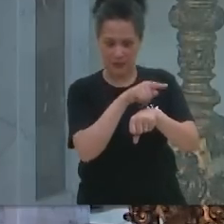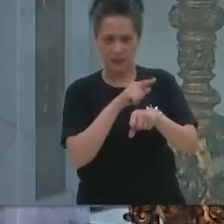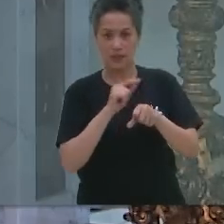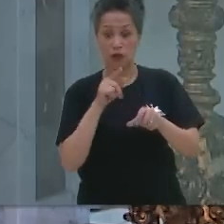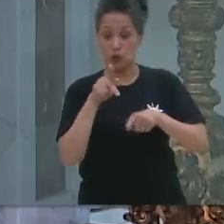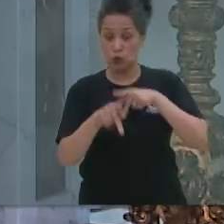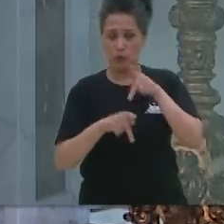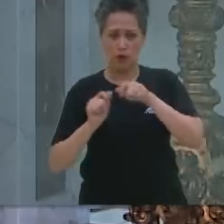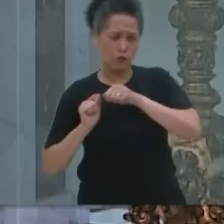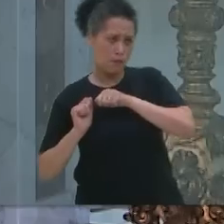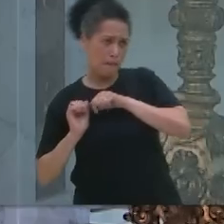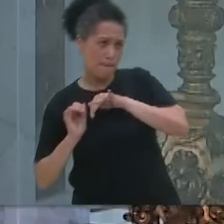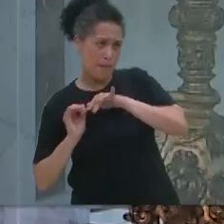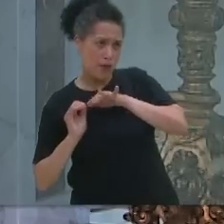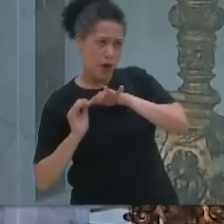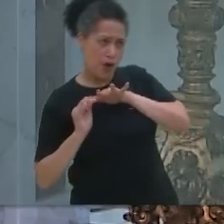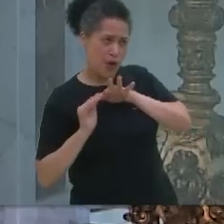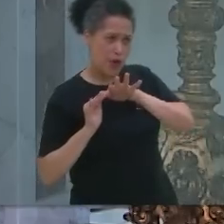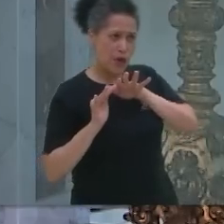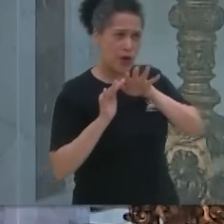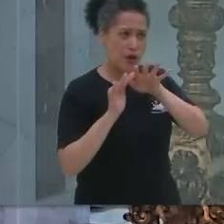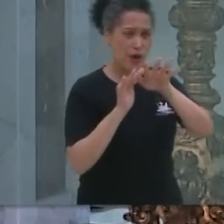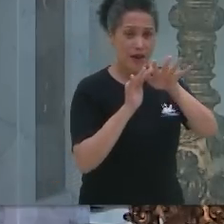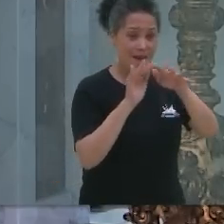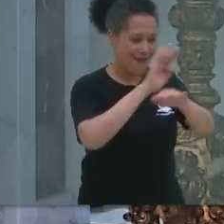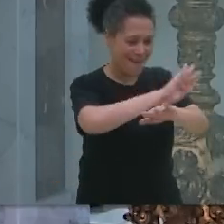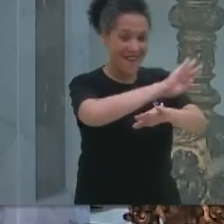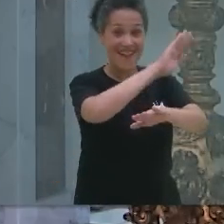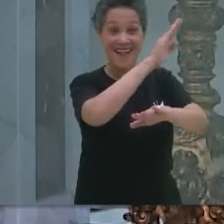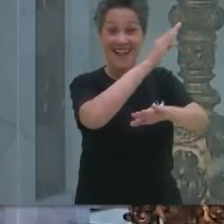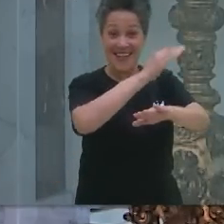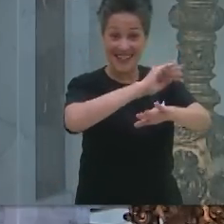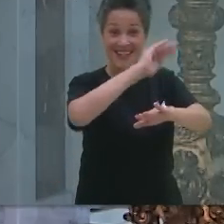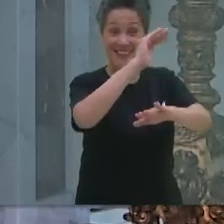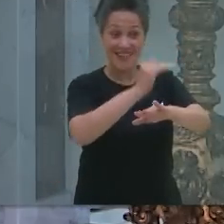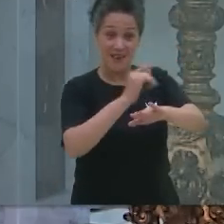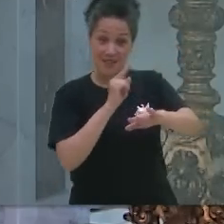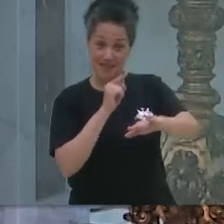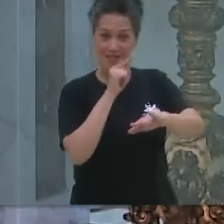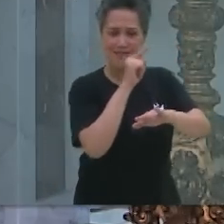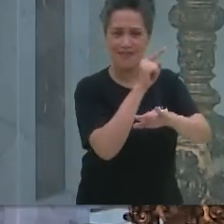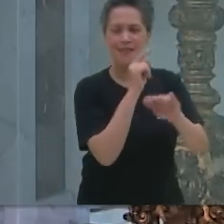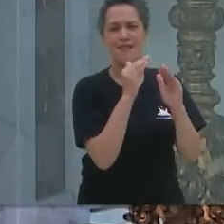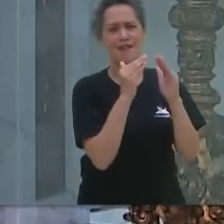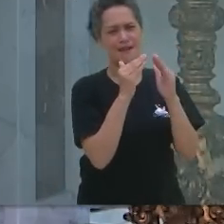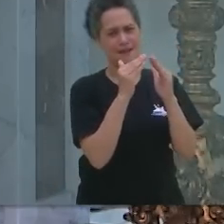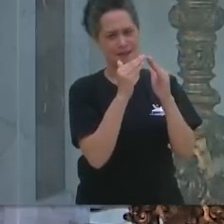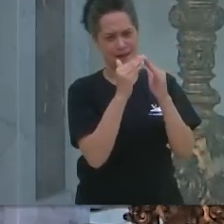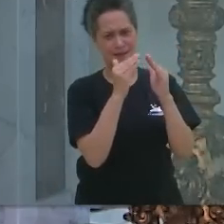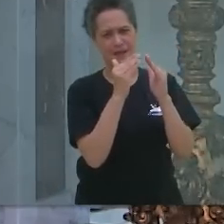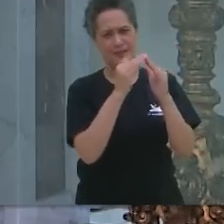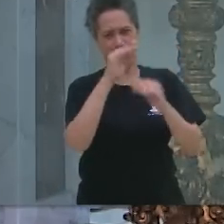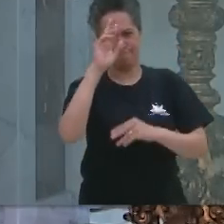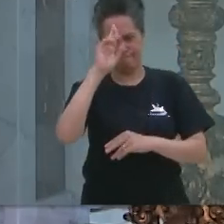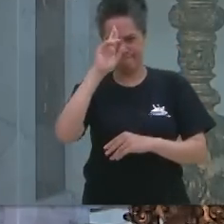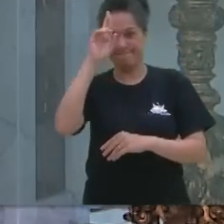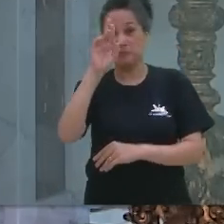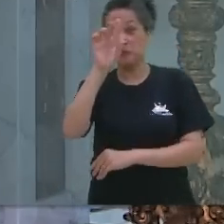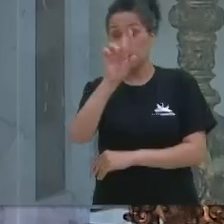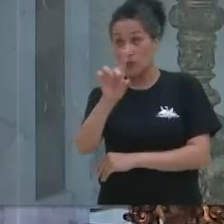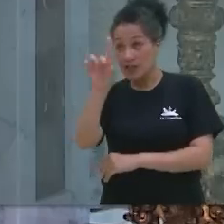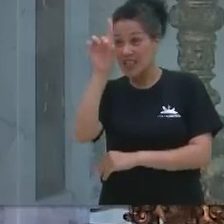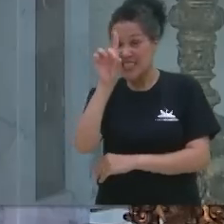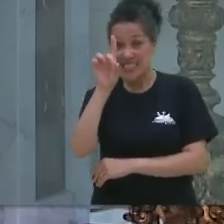dirão: vamos subir ao monte do Senhor, à casa do Deus de Jacó, para que ele